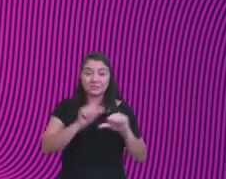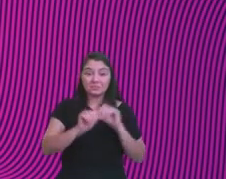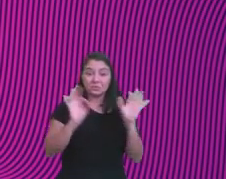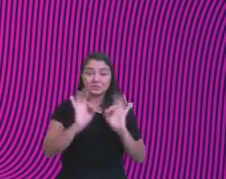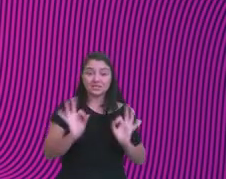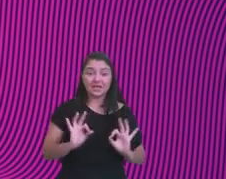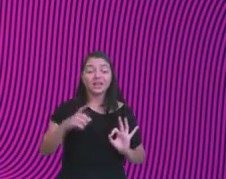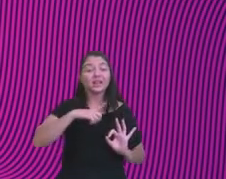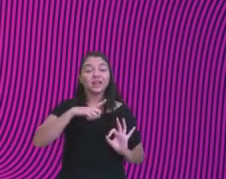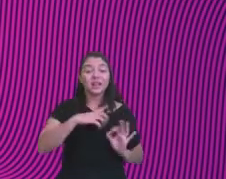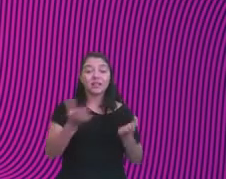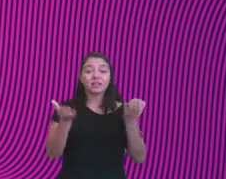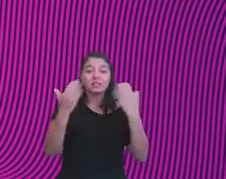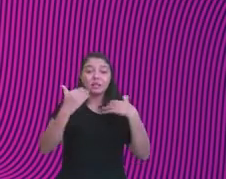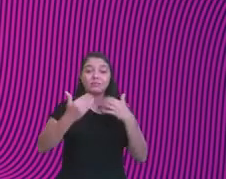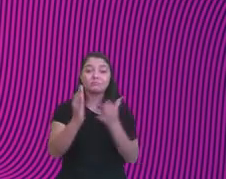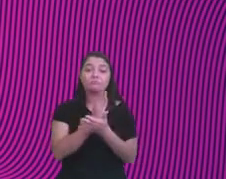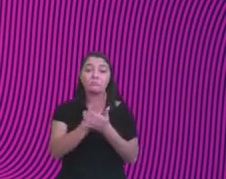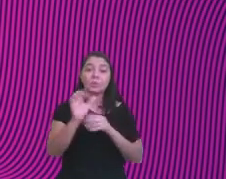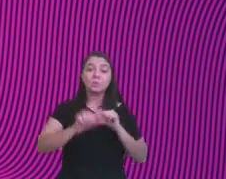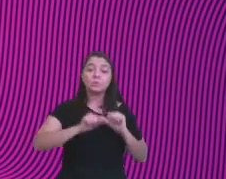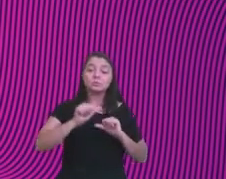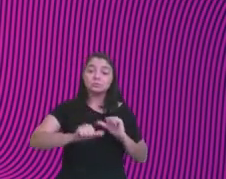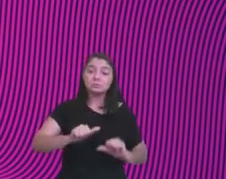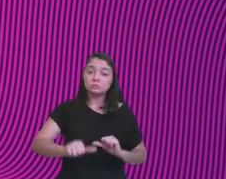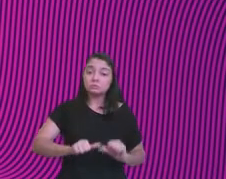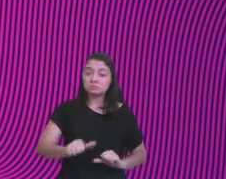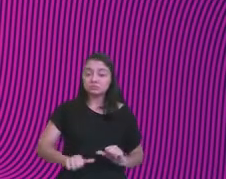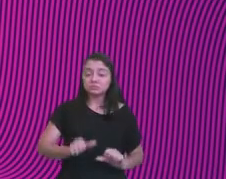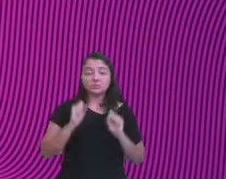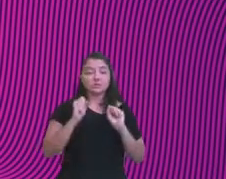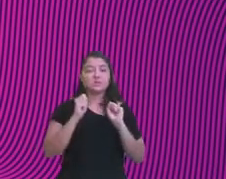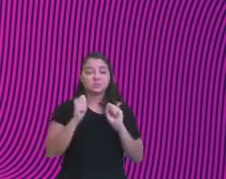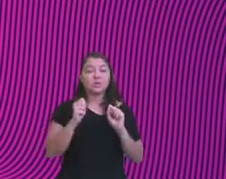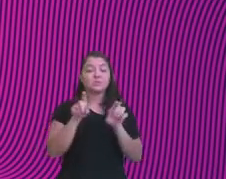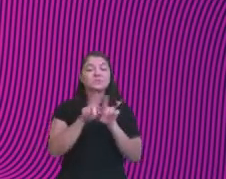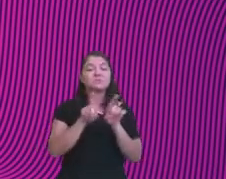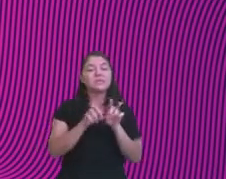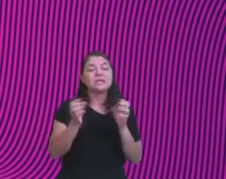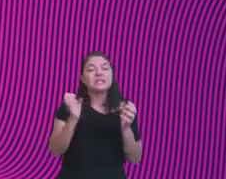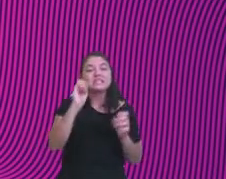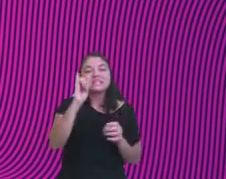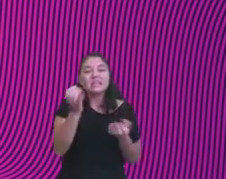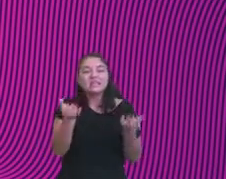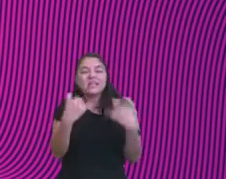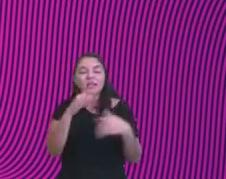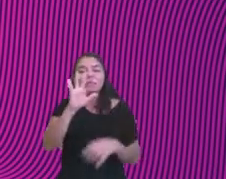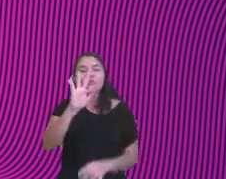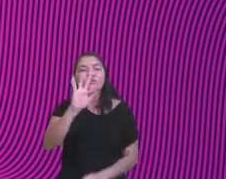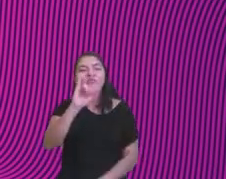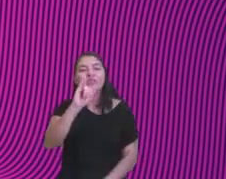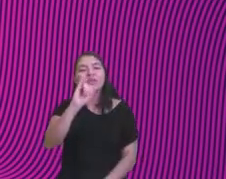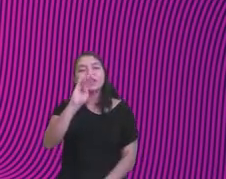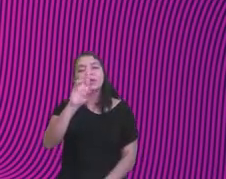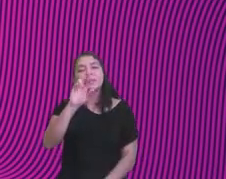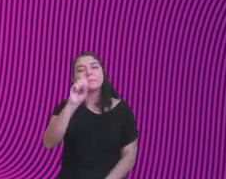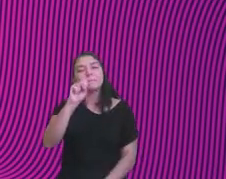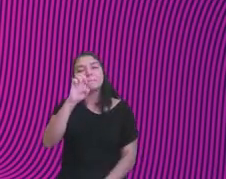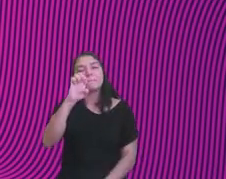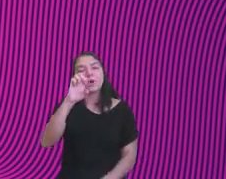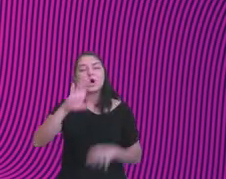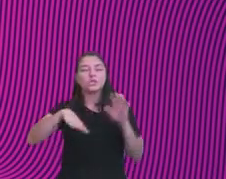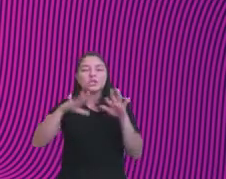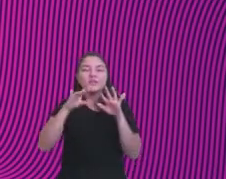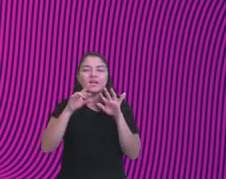alterações que vai desde a fibrose, da alteração com sinal de fibrose, mas que é grosseira, que é irregular e que pode levantar